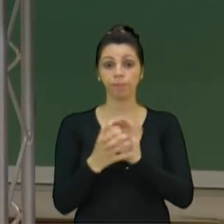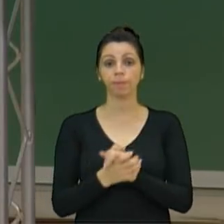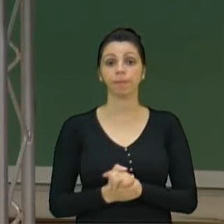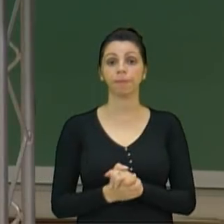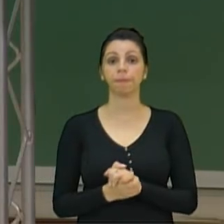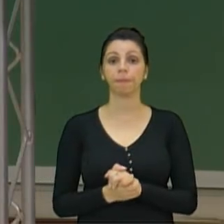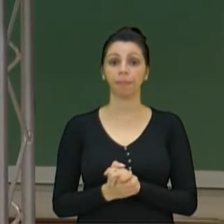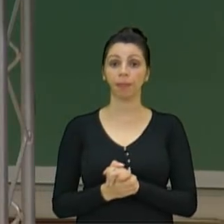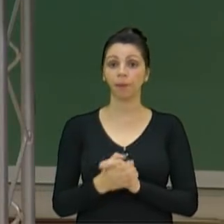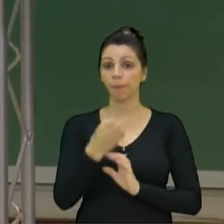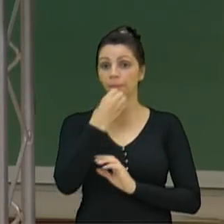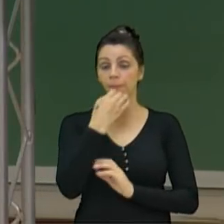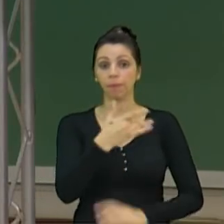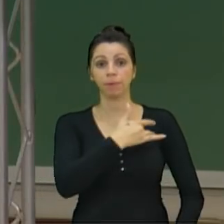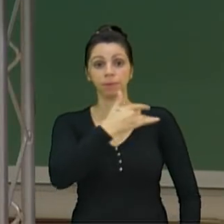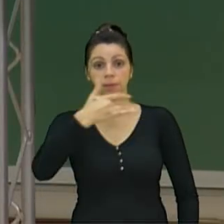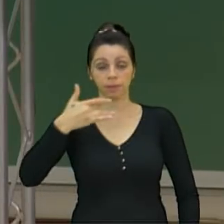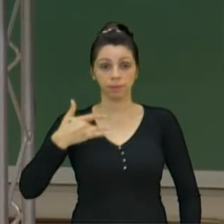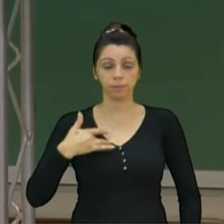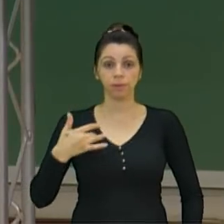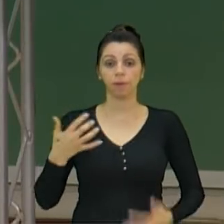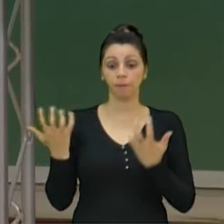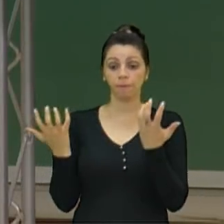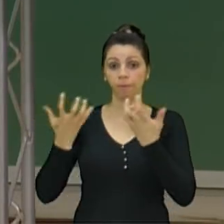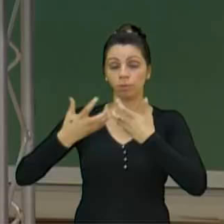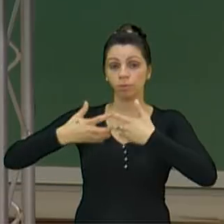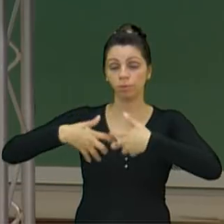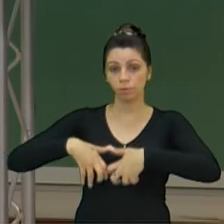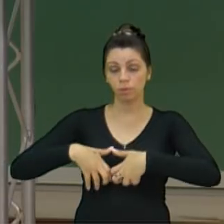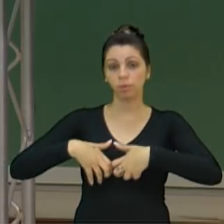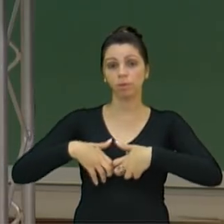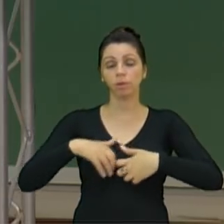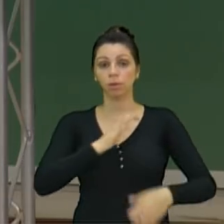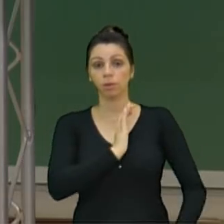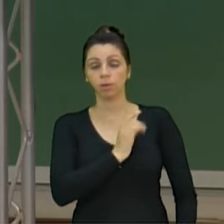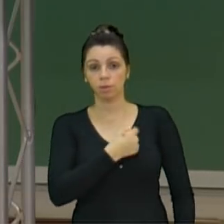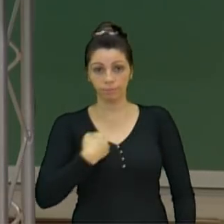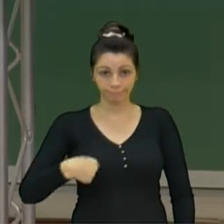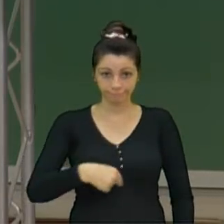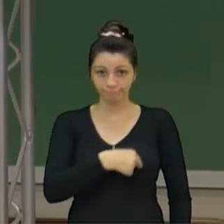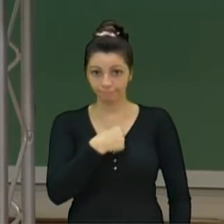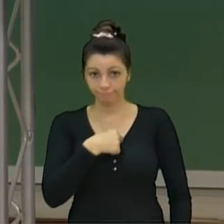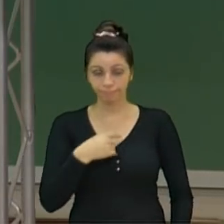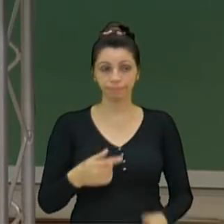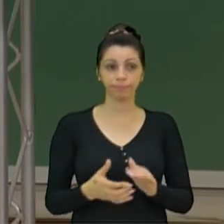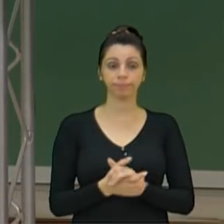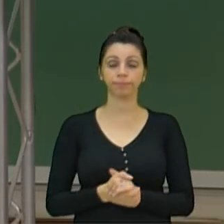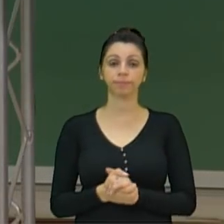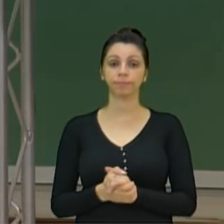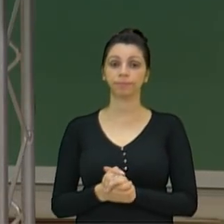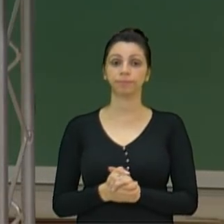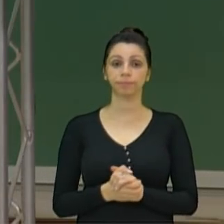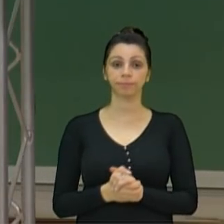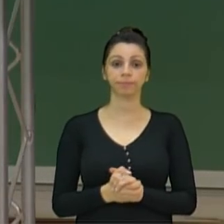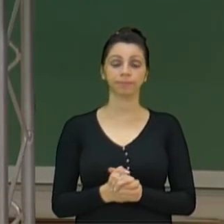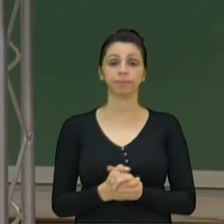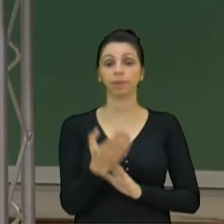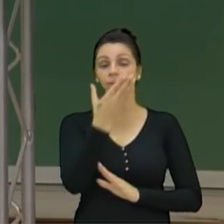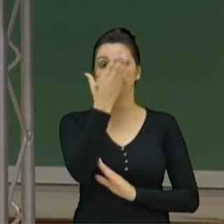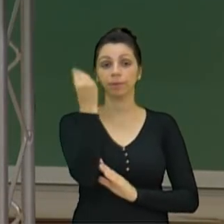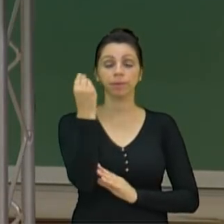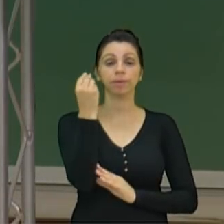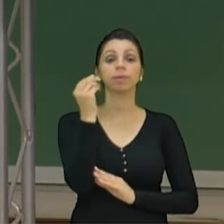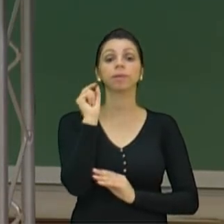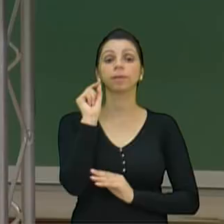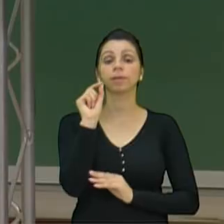que a gente tenha uma boa saúde, um bom funcionamento do sistema cardiovascular, tá? E aí, então, não esquece, né,